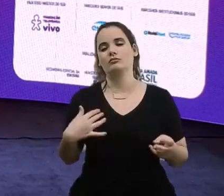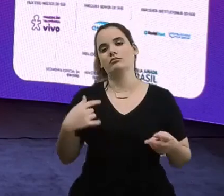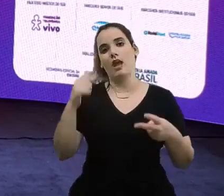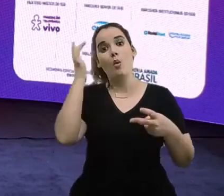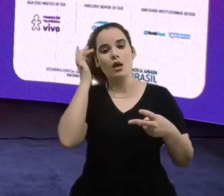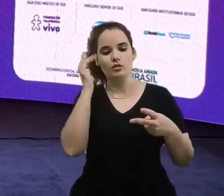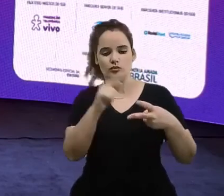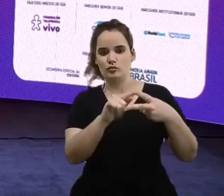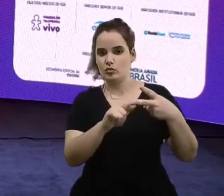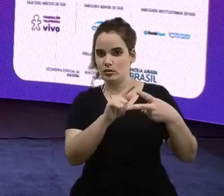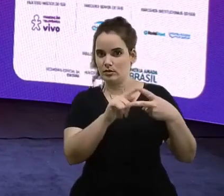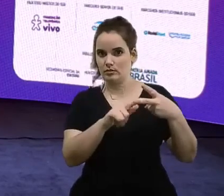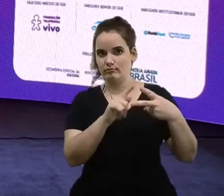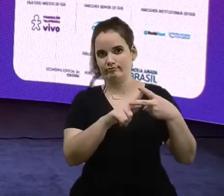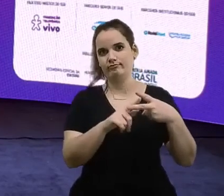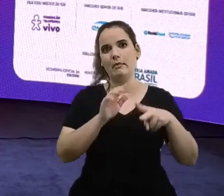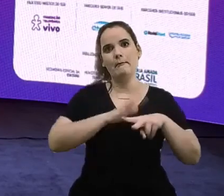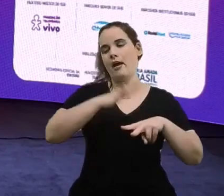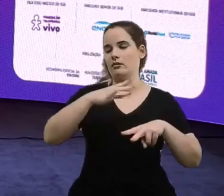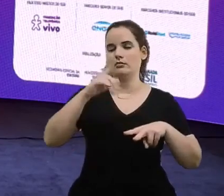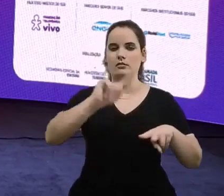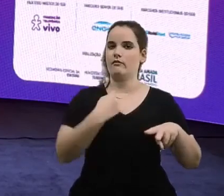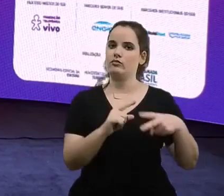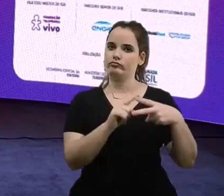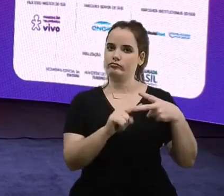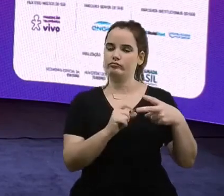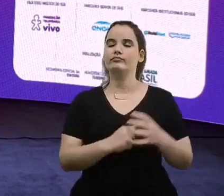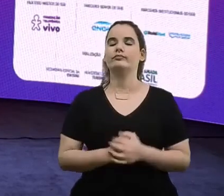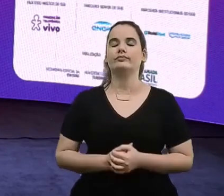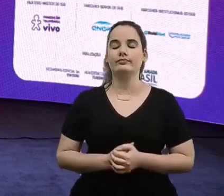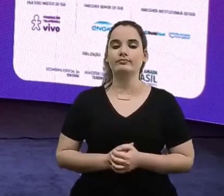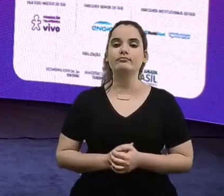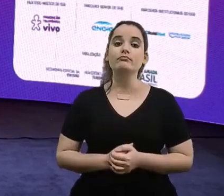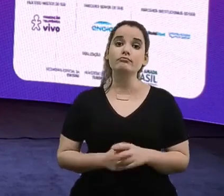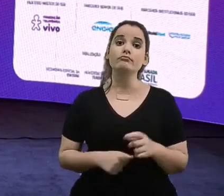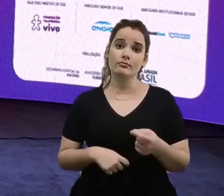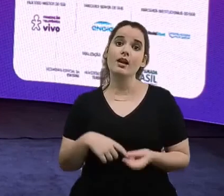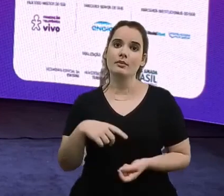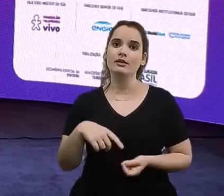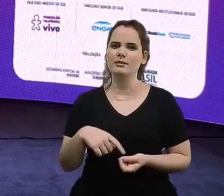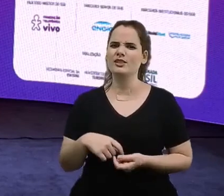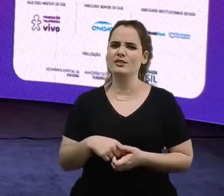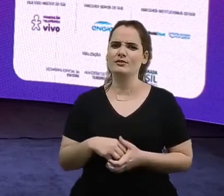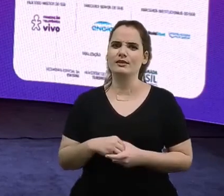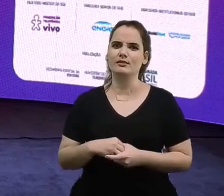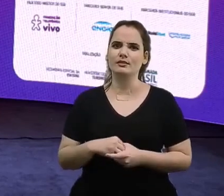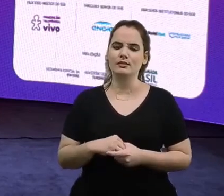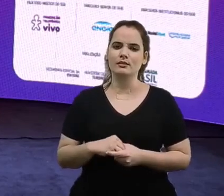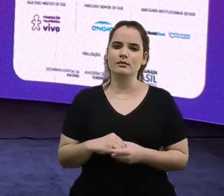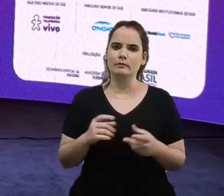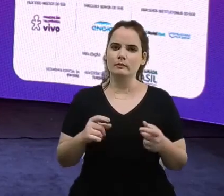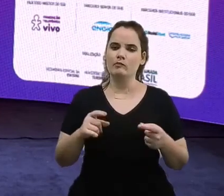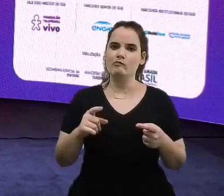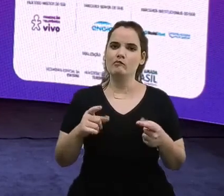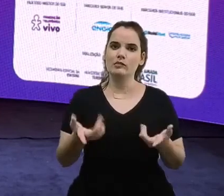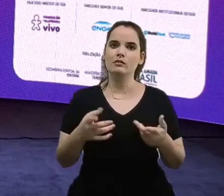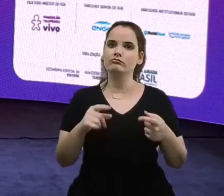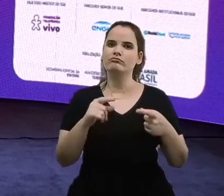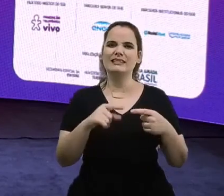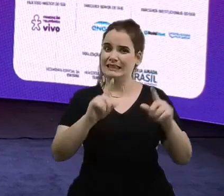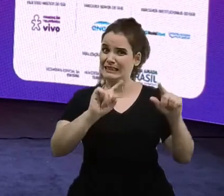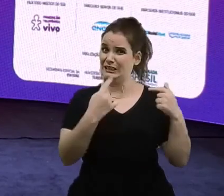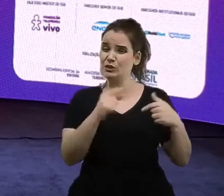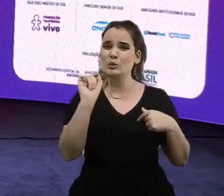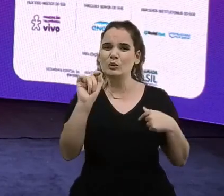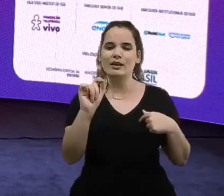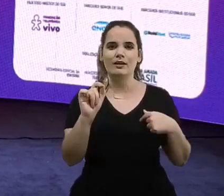organização, nós temos. Eu falaria dois pontos que eu acho bem críticos, assim, que primeiro a gente conseguir quebrar o